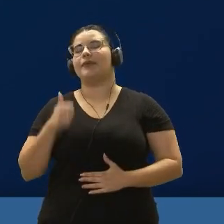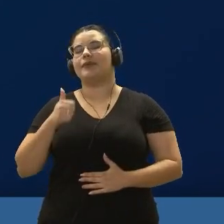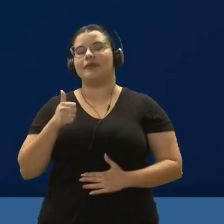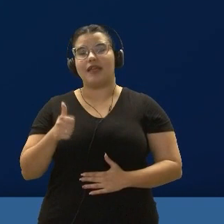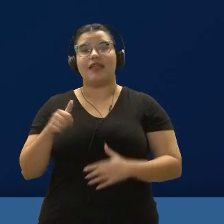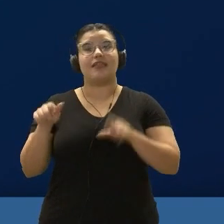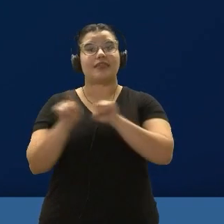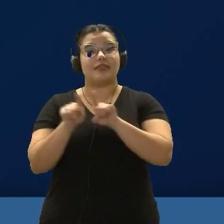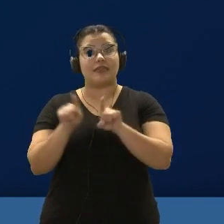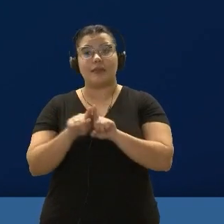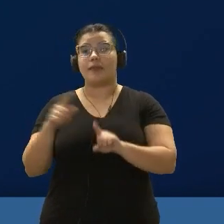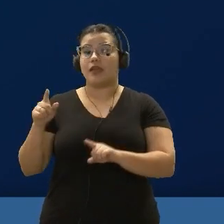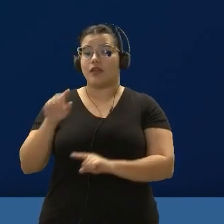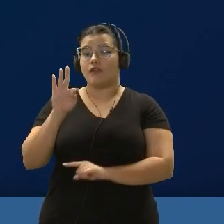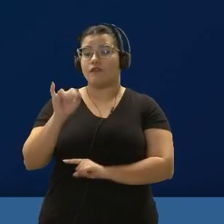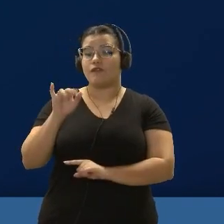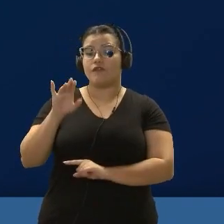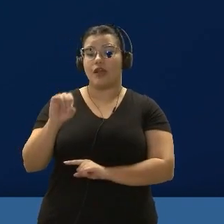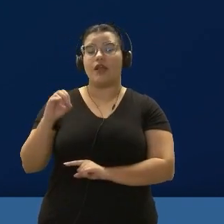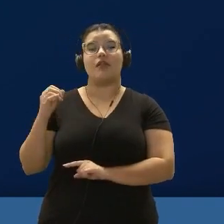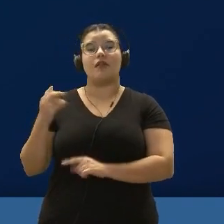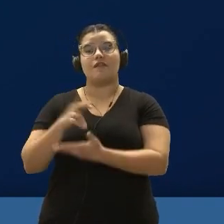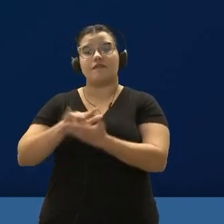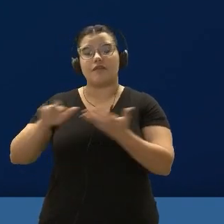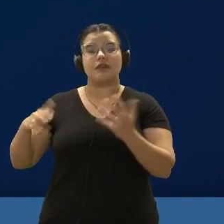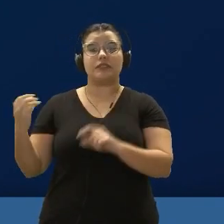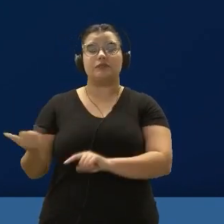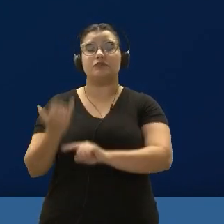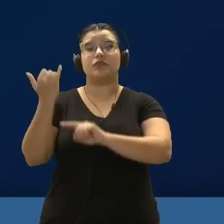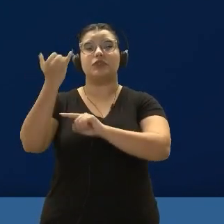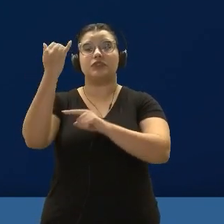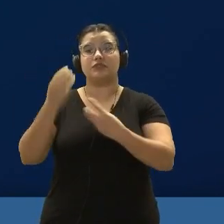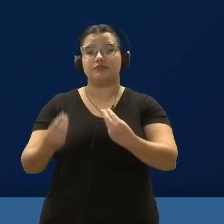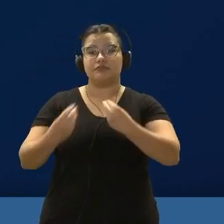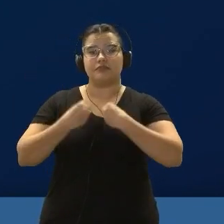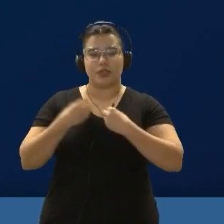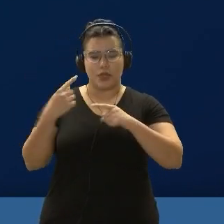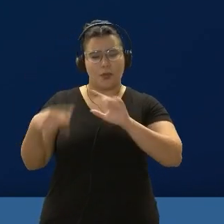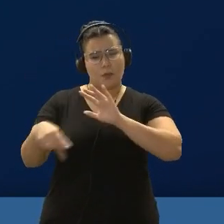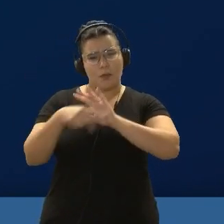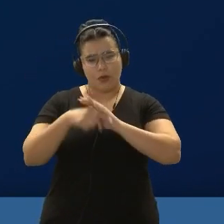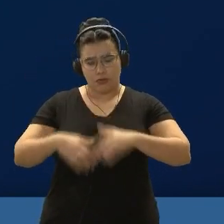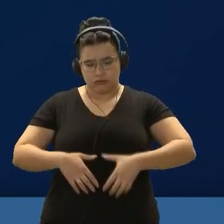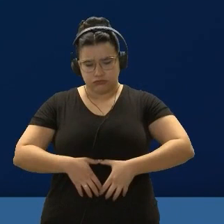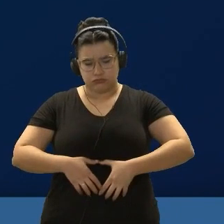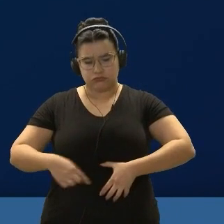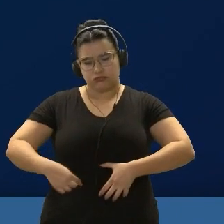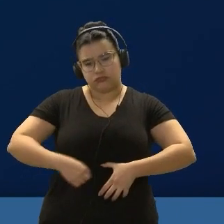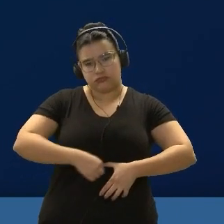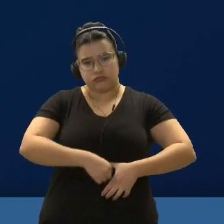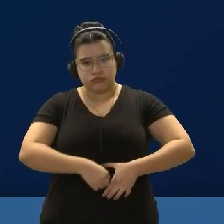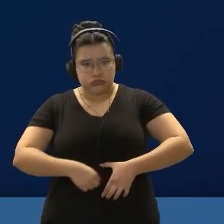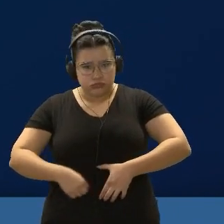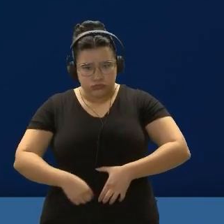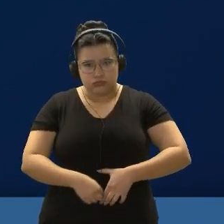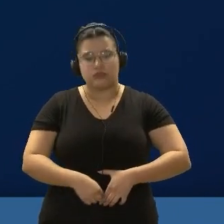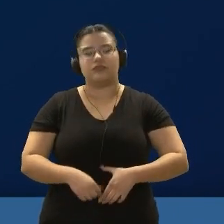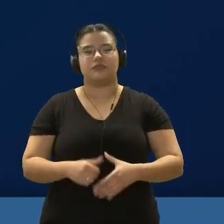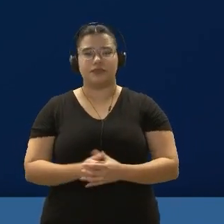são importantíssimas para o controle da doença, do ritmo intestinal, mas principalmente da doença